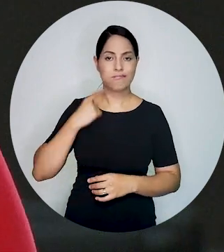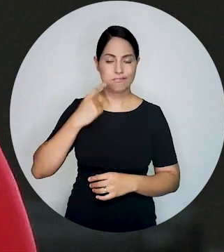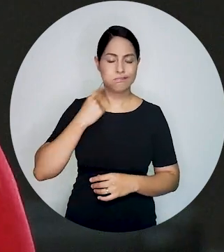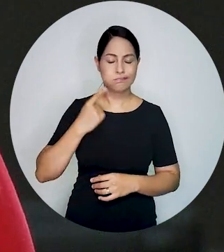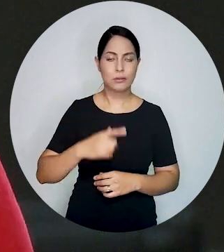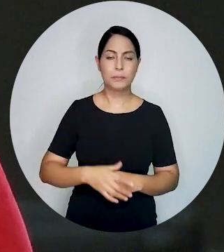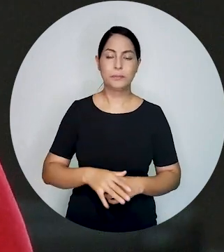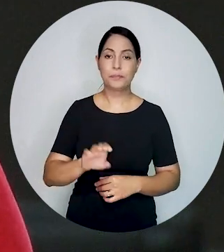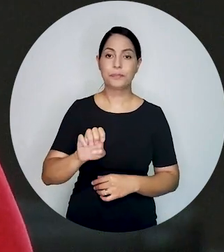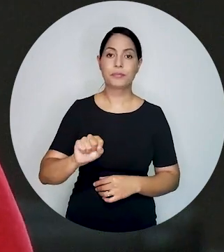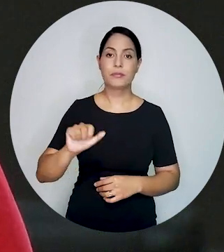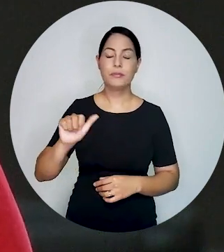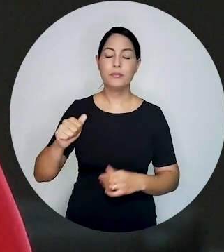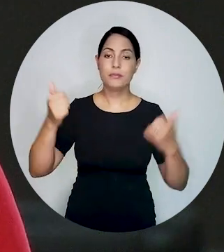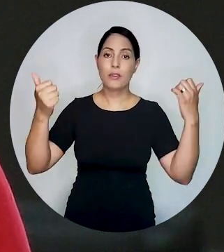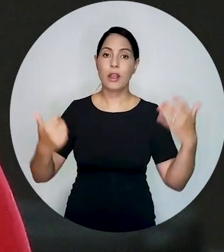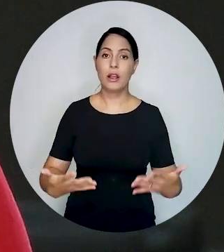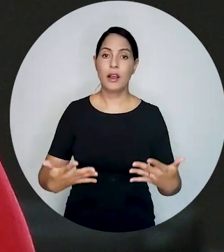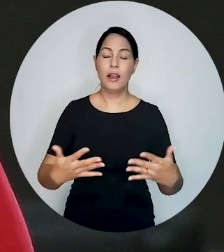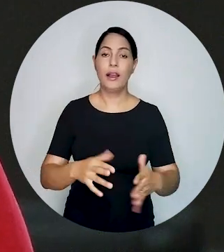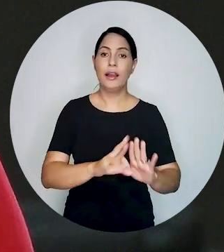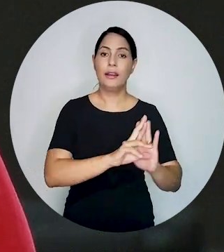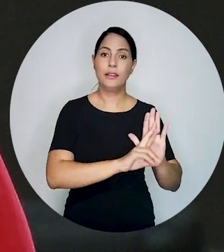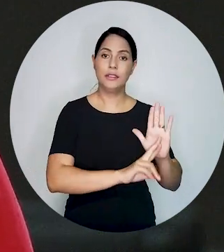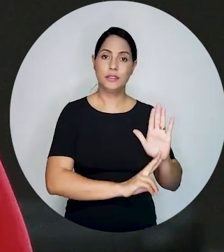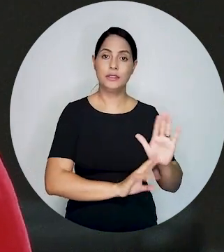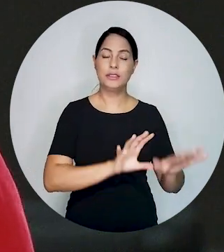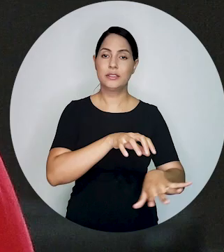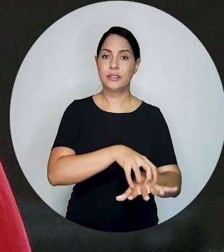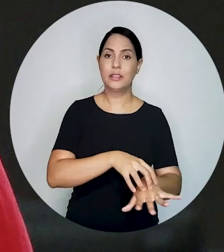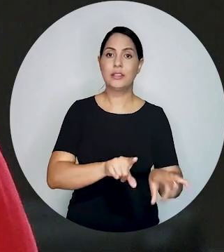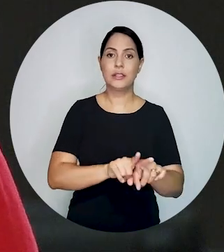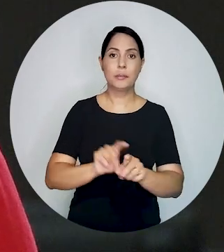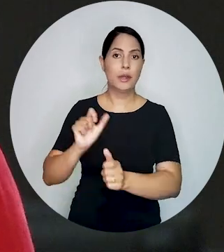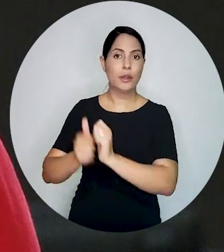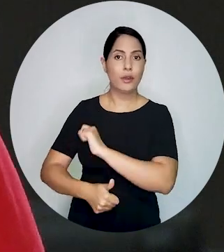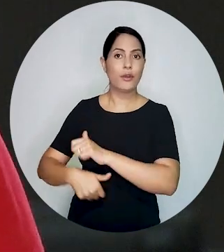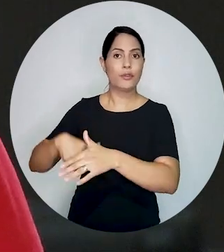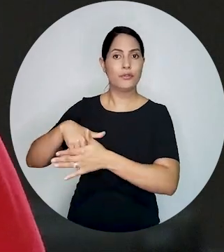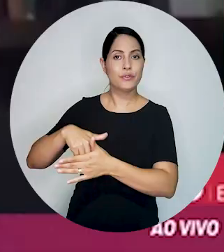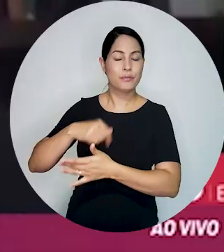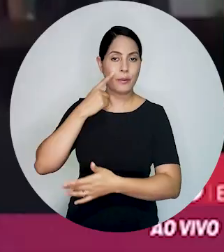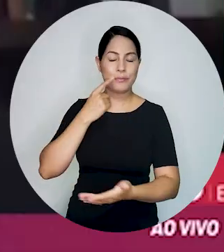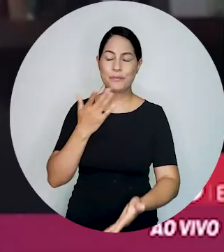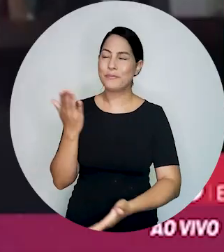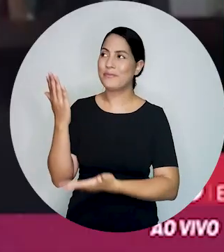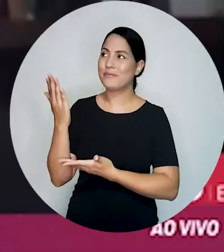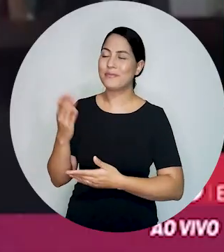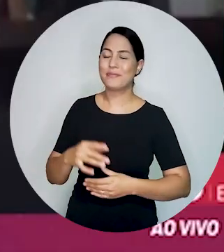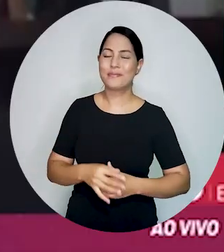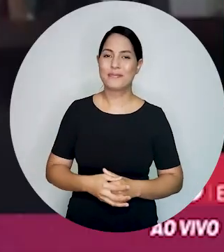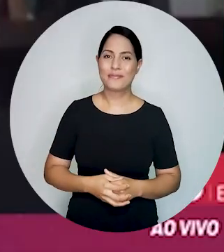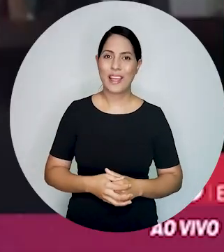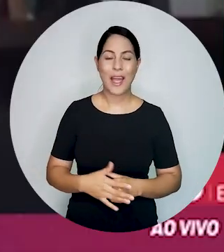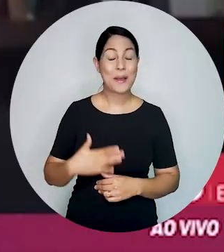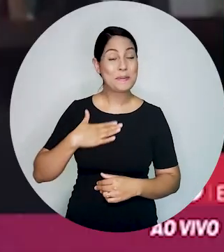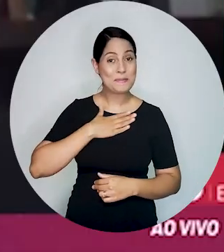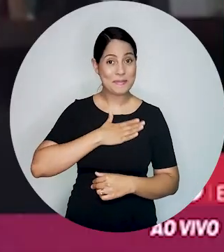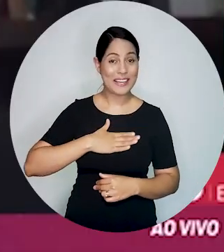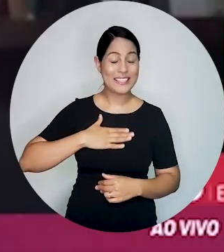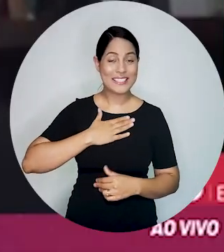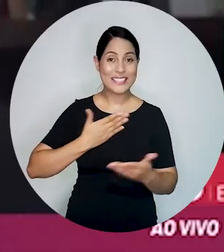também abordou o regime centralizado de execuções e os clubes de futebol. Confira. Prazer muito grande poder